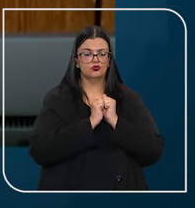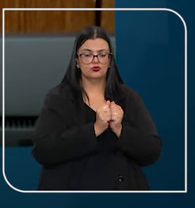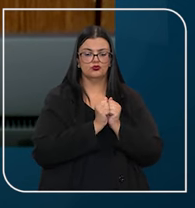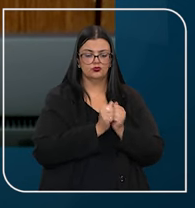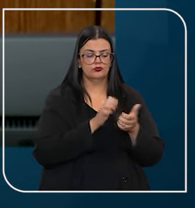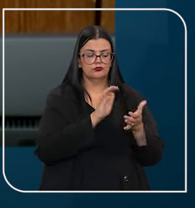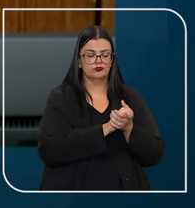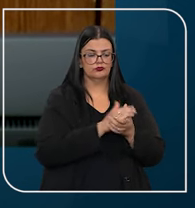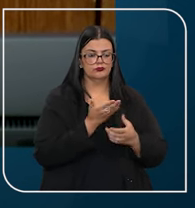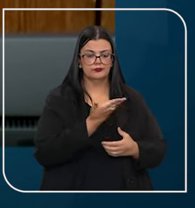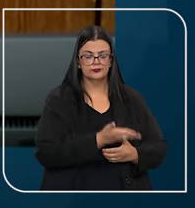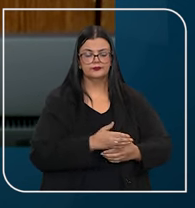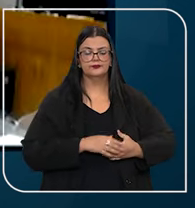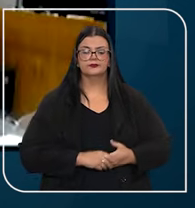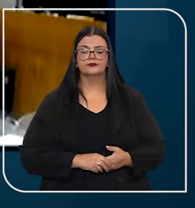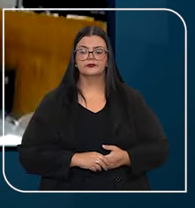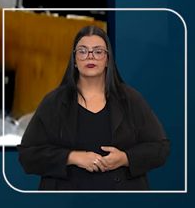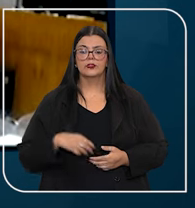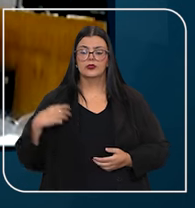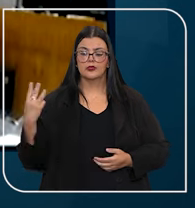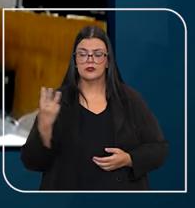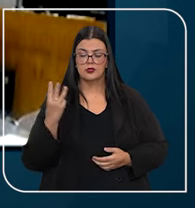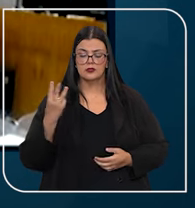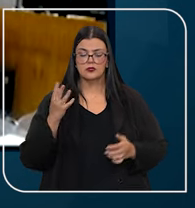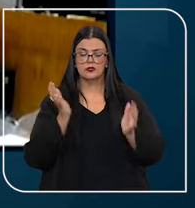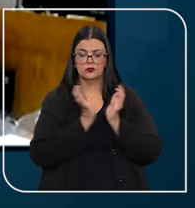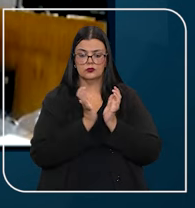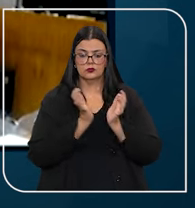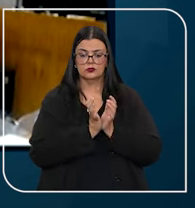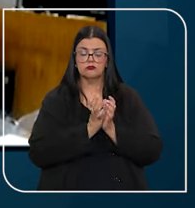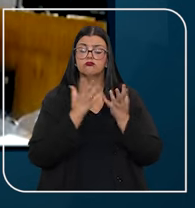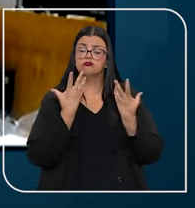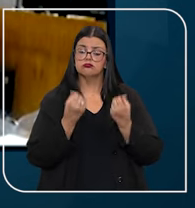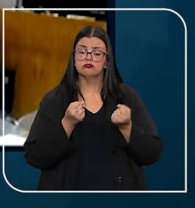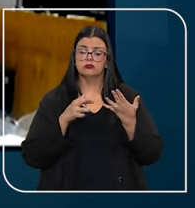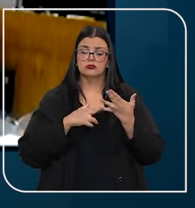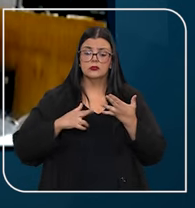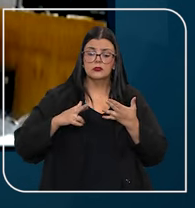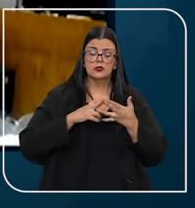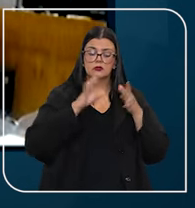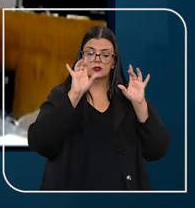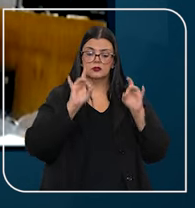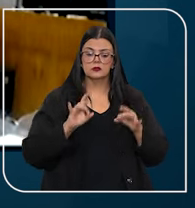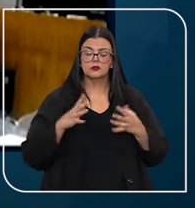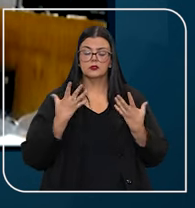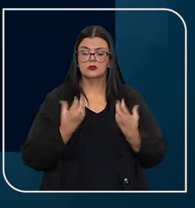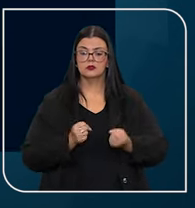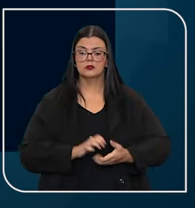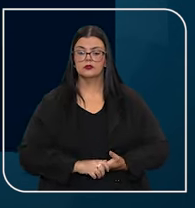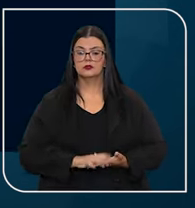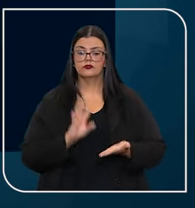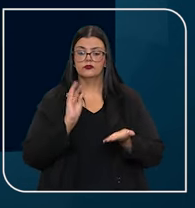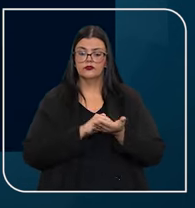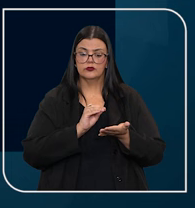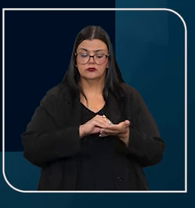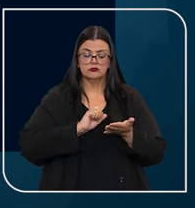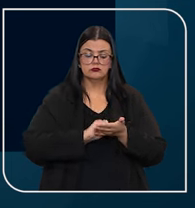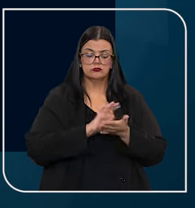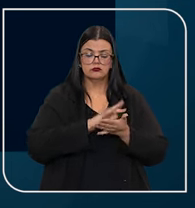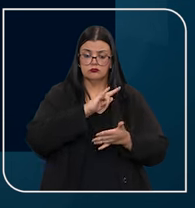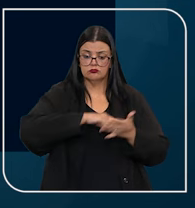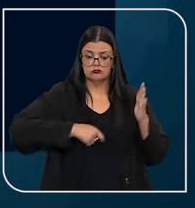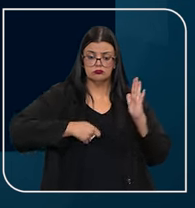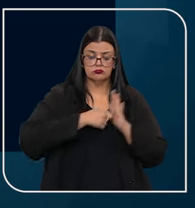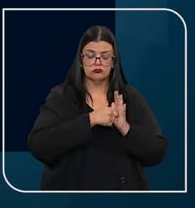criança não ficou com o casal assim a terceira turma deu provimento ao recurso especial para reconhecer a